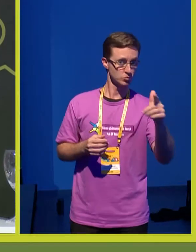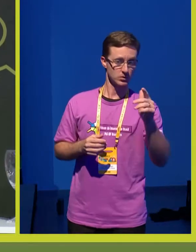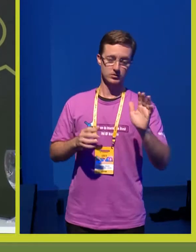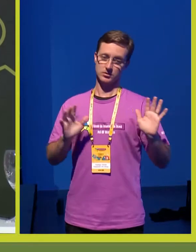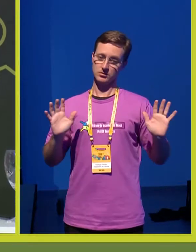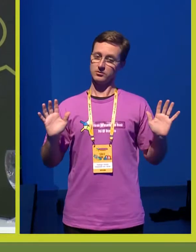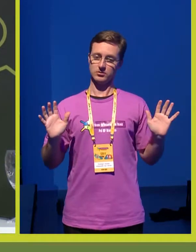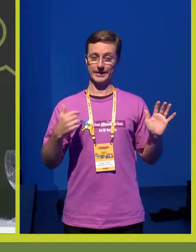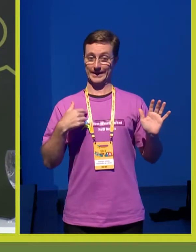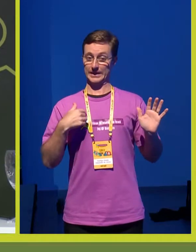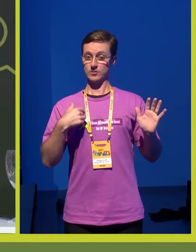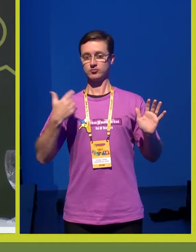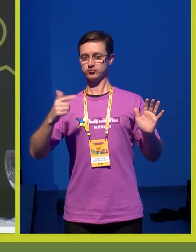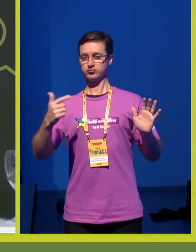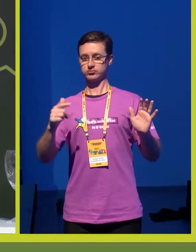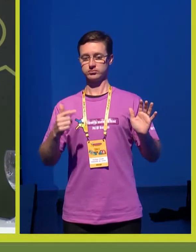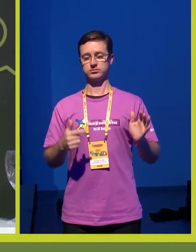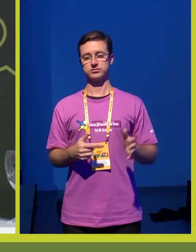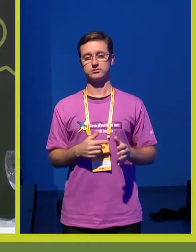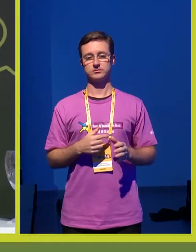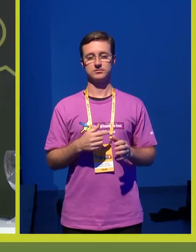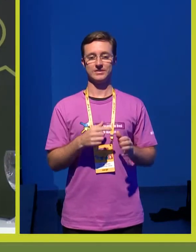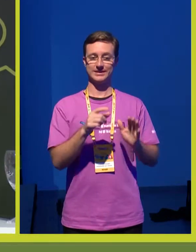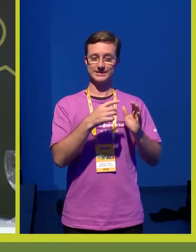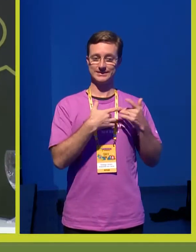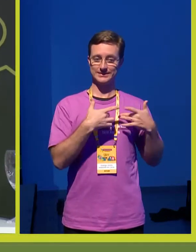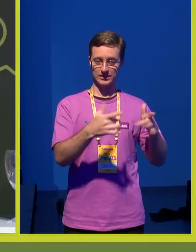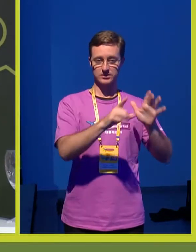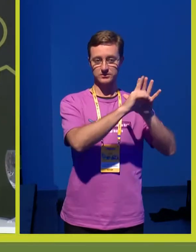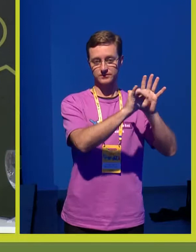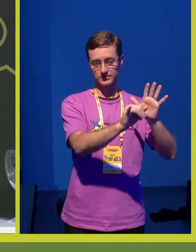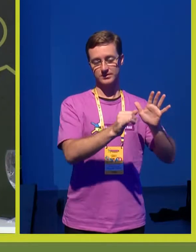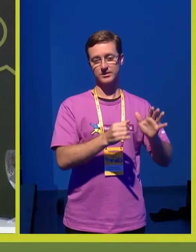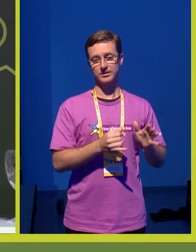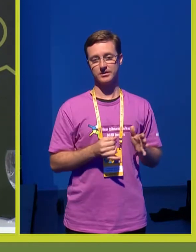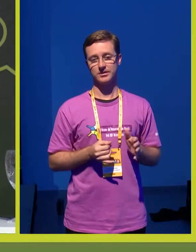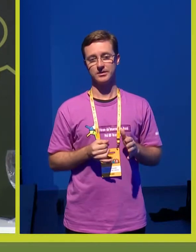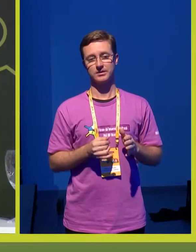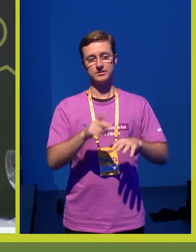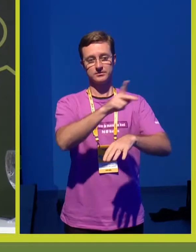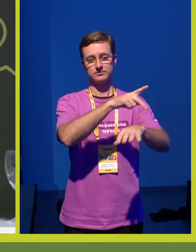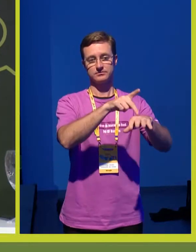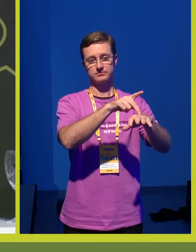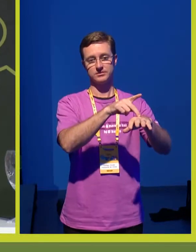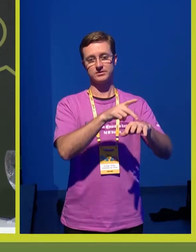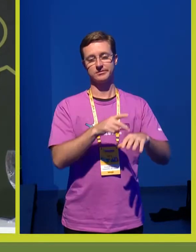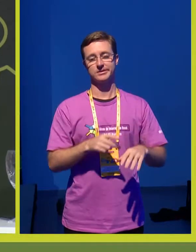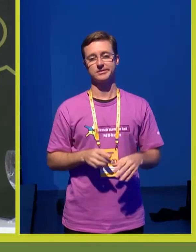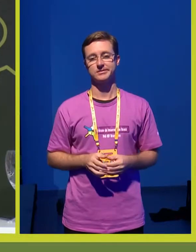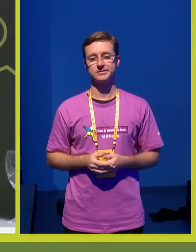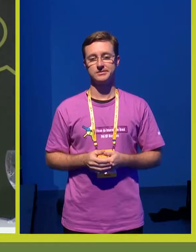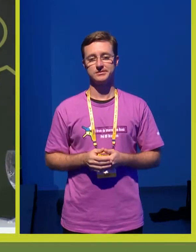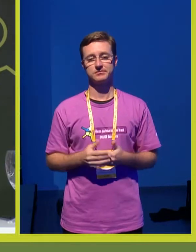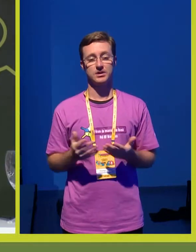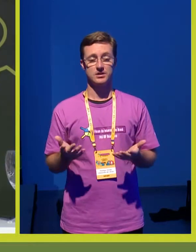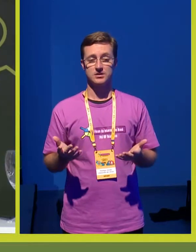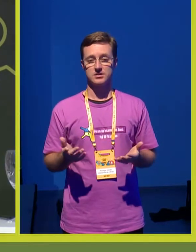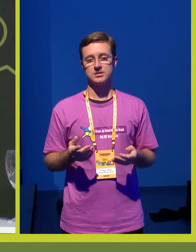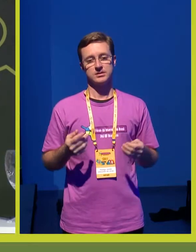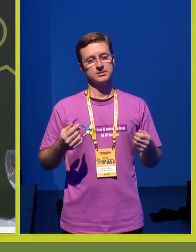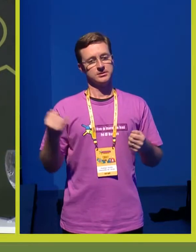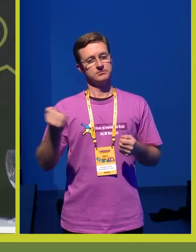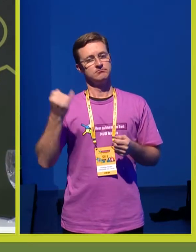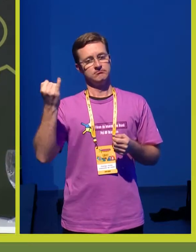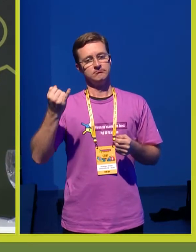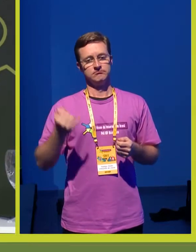tenho conhecimento de iniciativas de lei nesse sentido por exemplo em países da região mas é algo que é importante